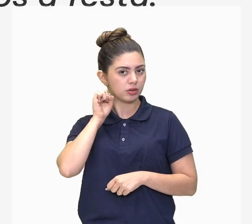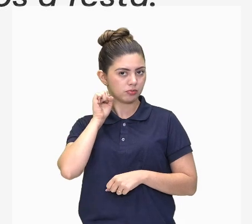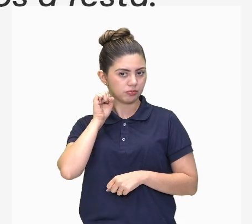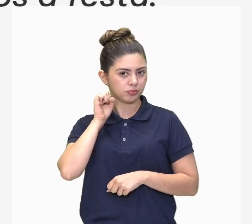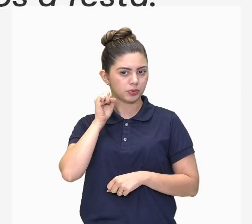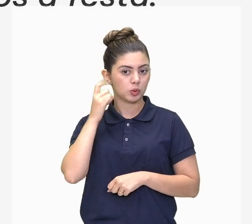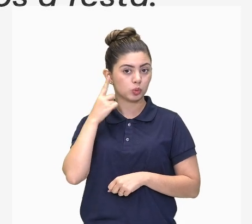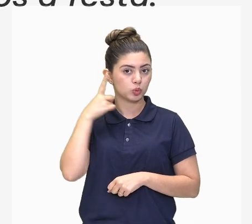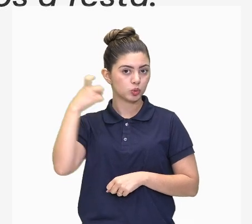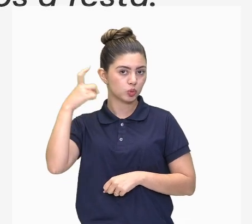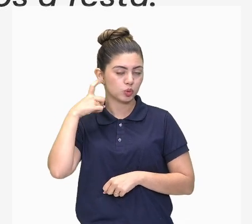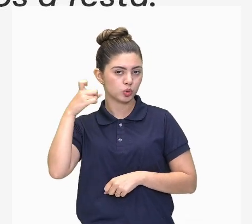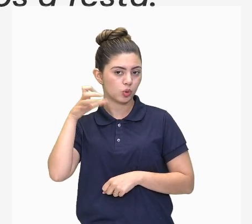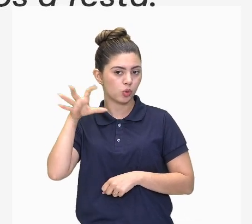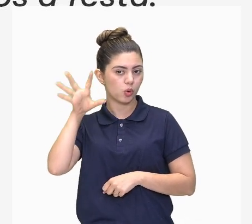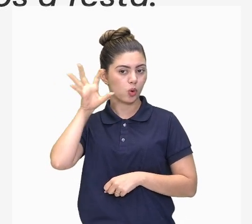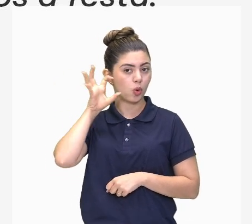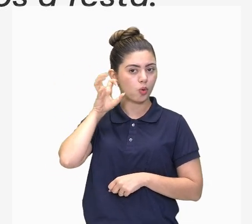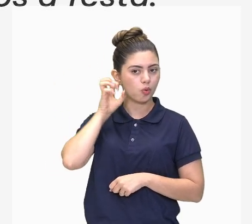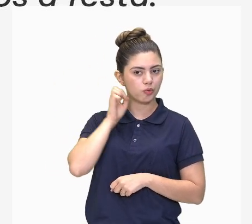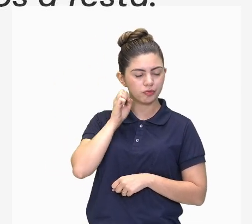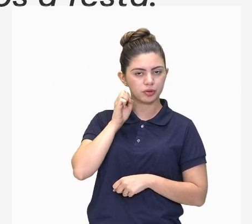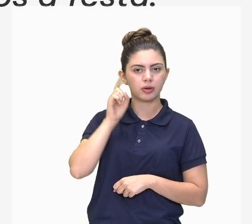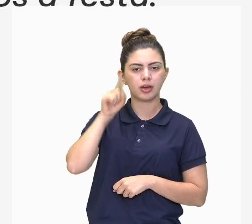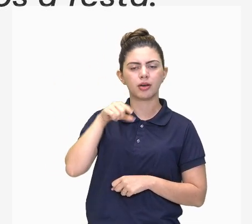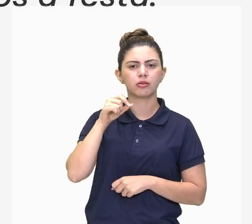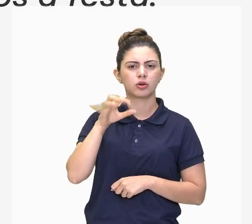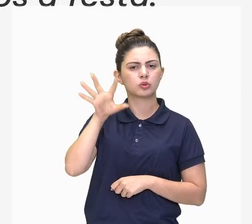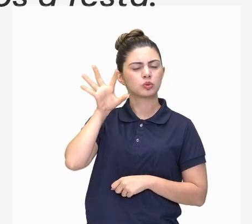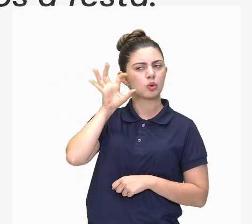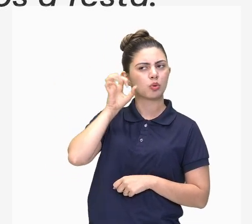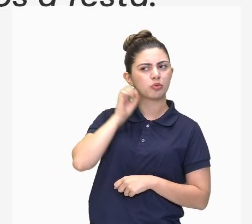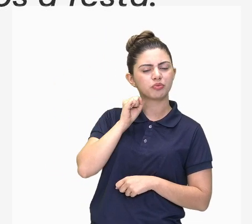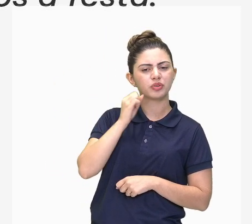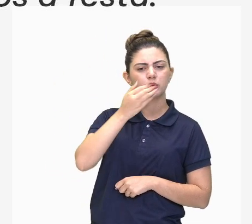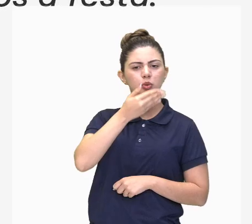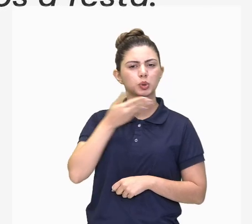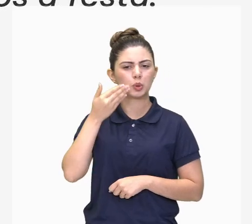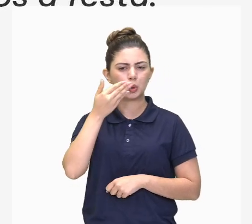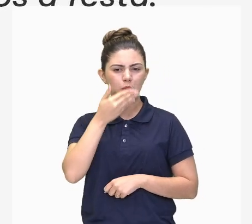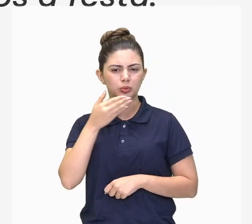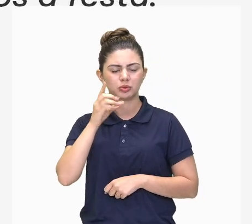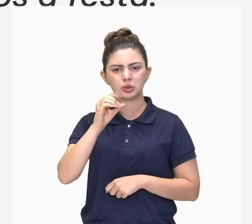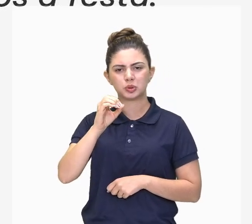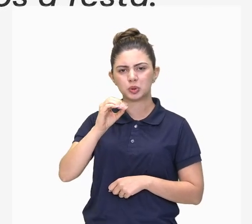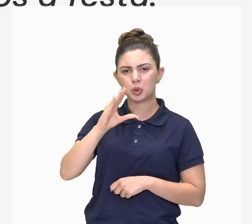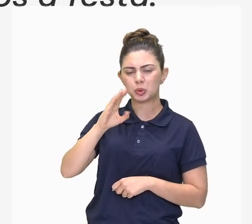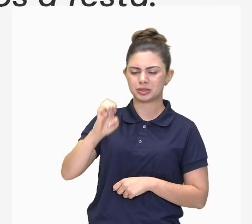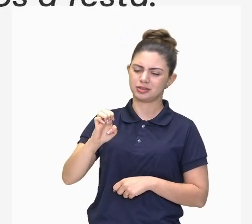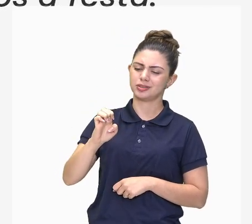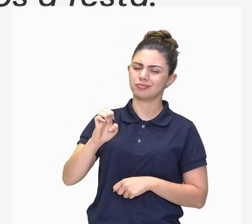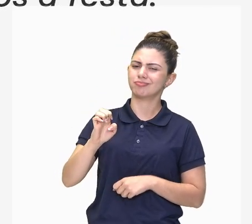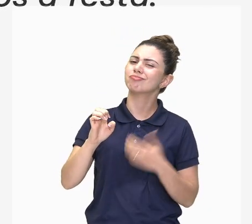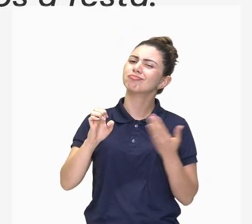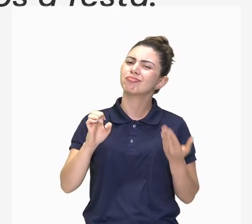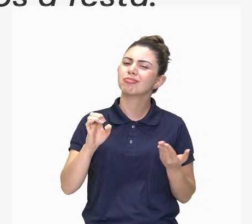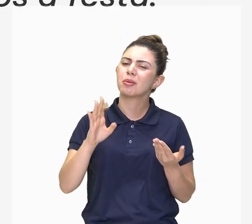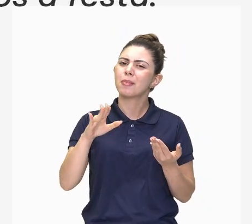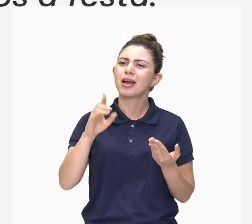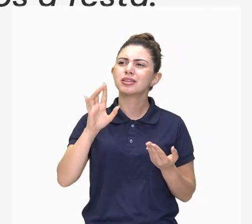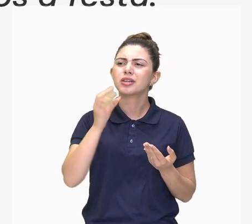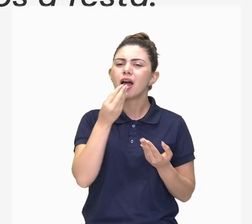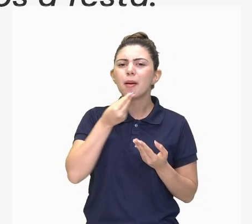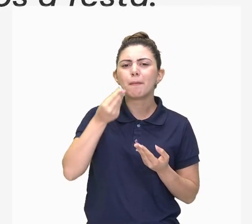O som doce, ele caracteriza aí, né? Doce. Doce tem a ver com o